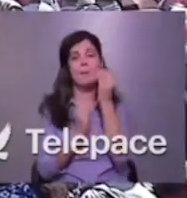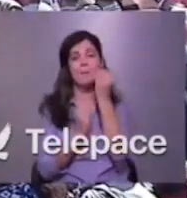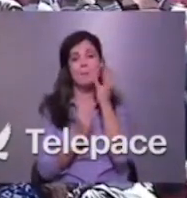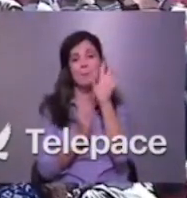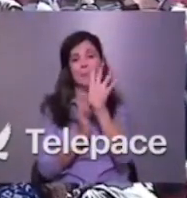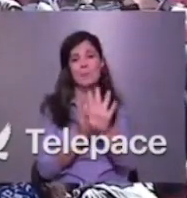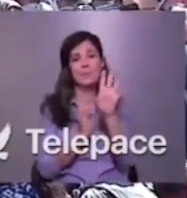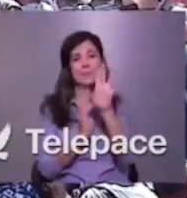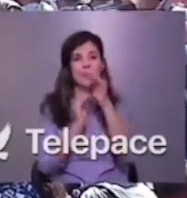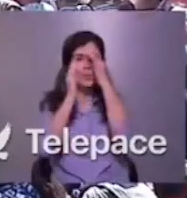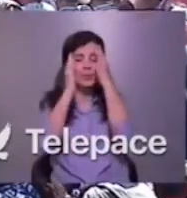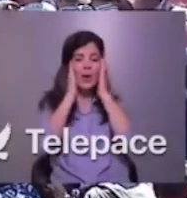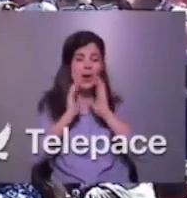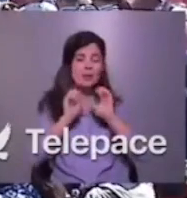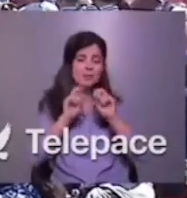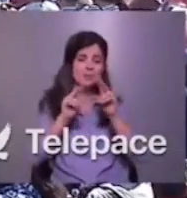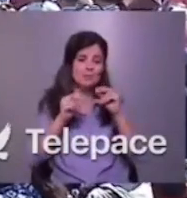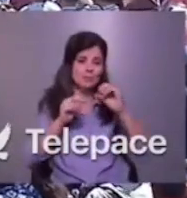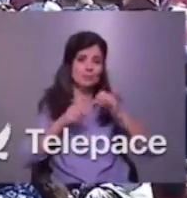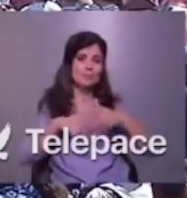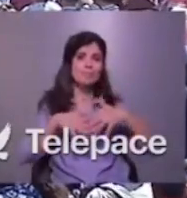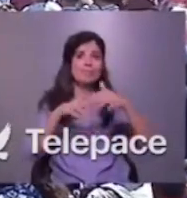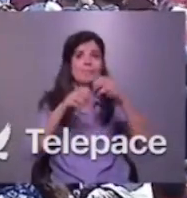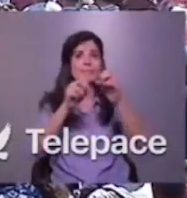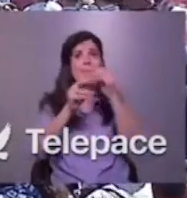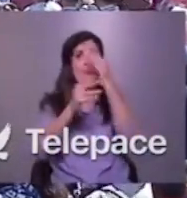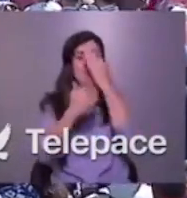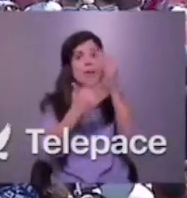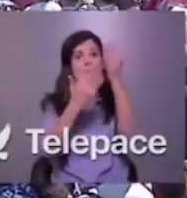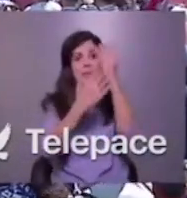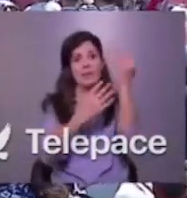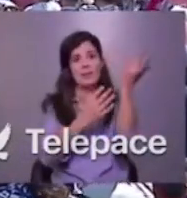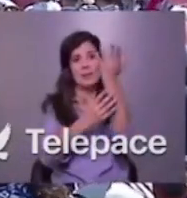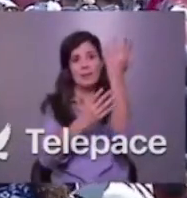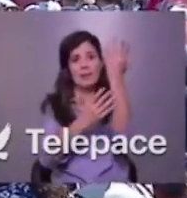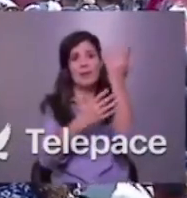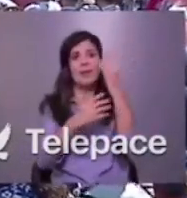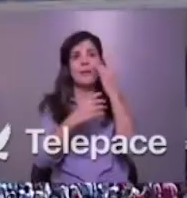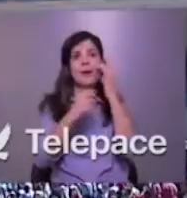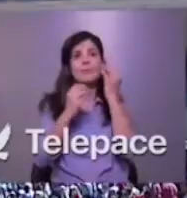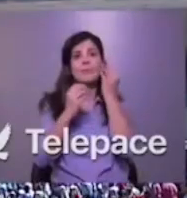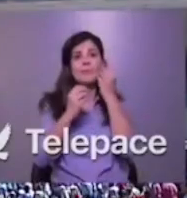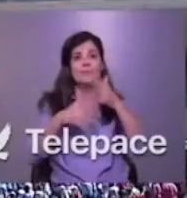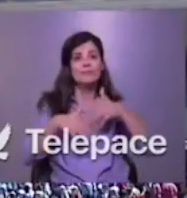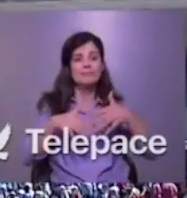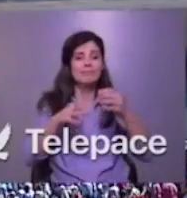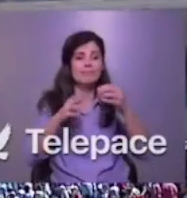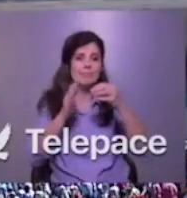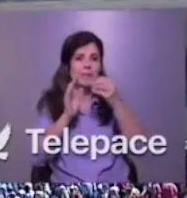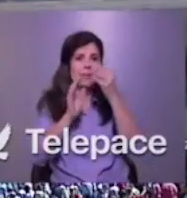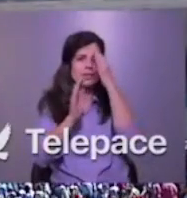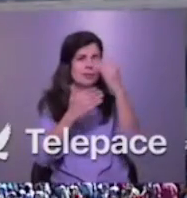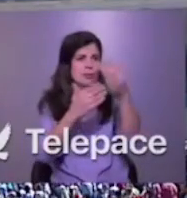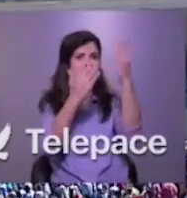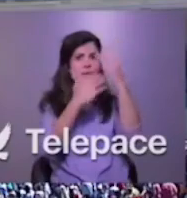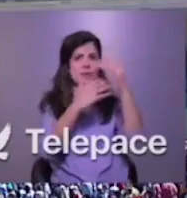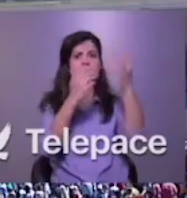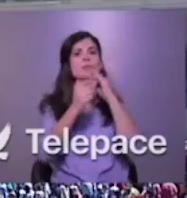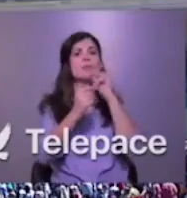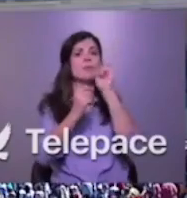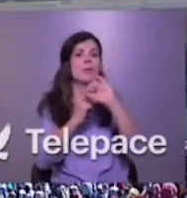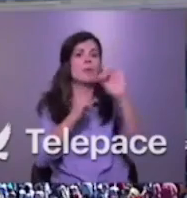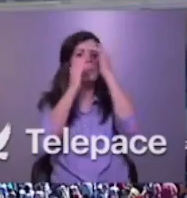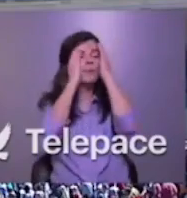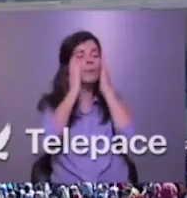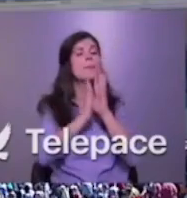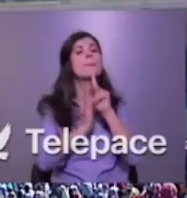e imaculada conceição. Bendita a sua gloriosa assunção. Bendito o nome de Maria, Virgem e